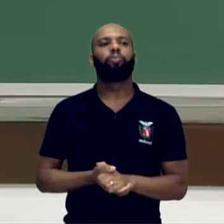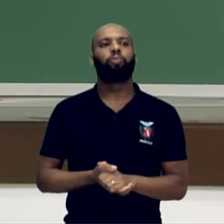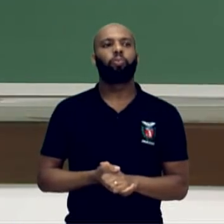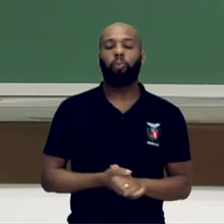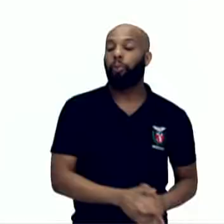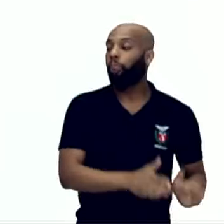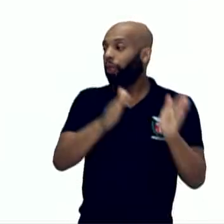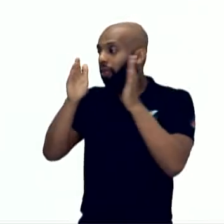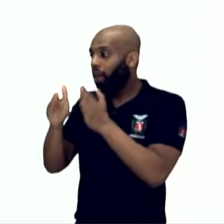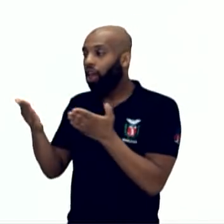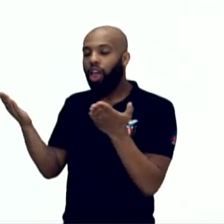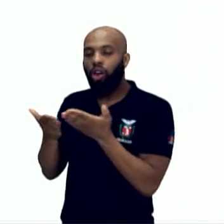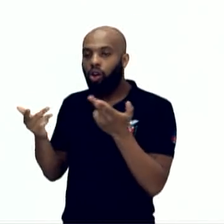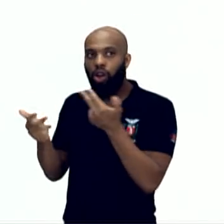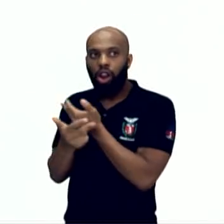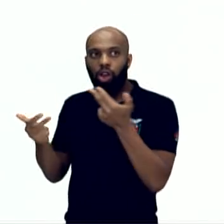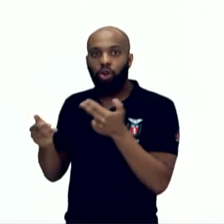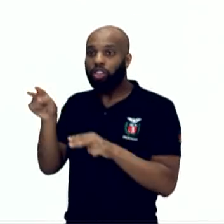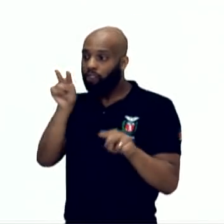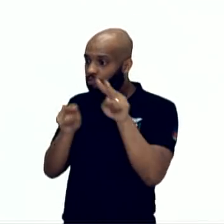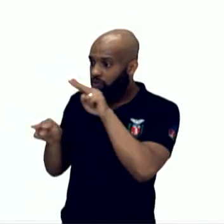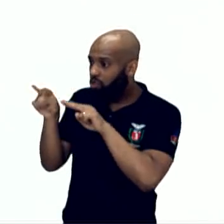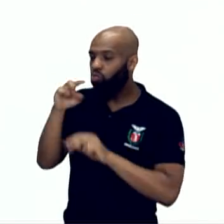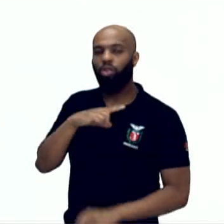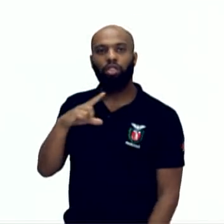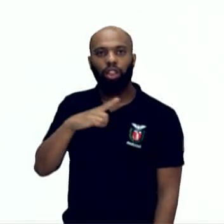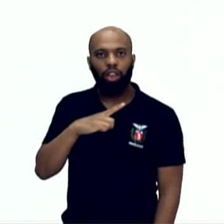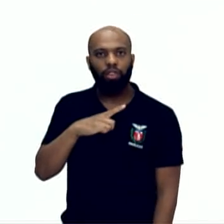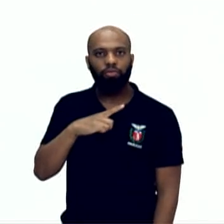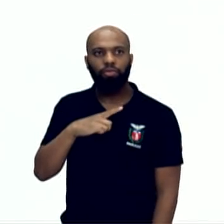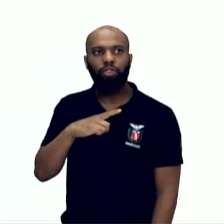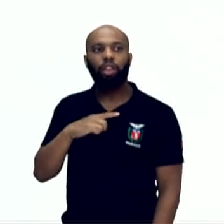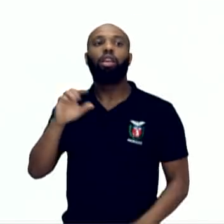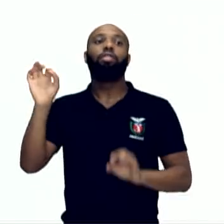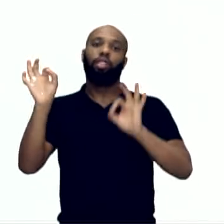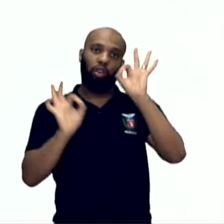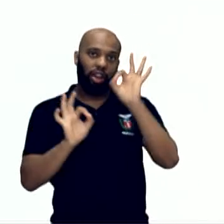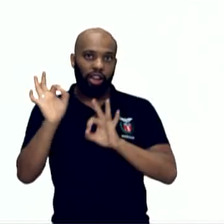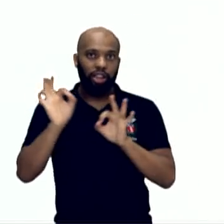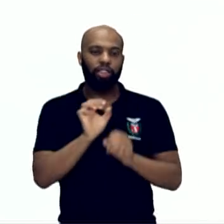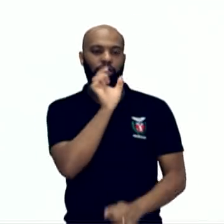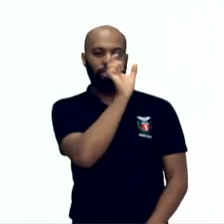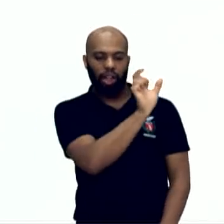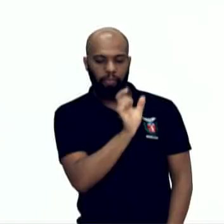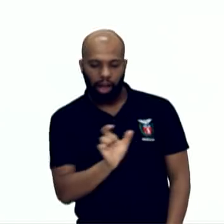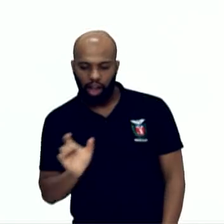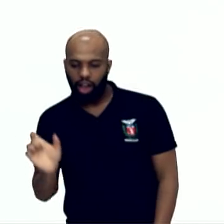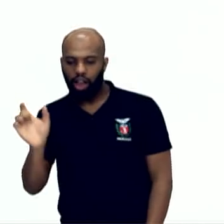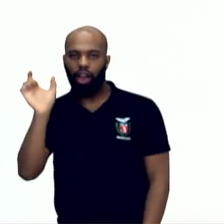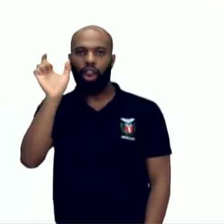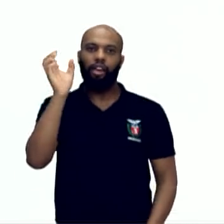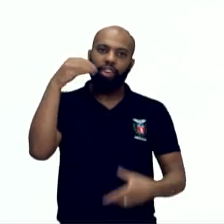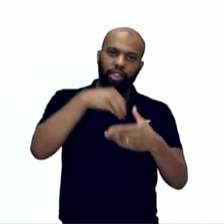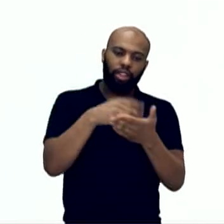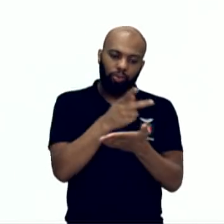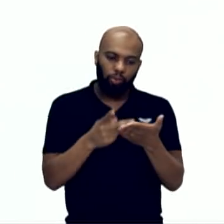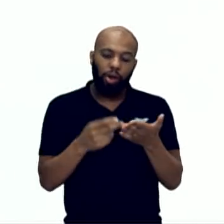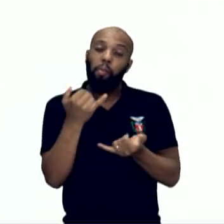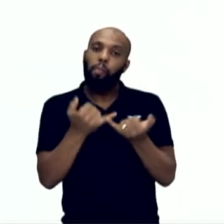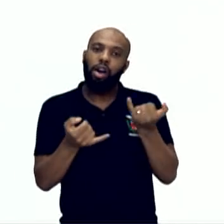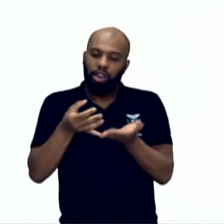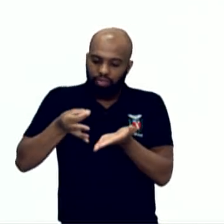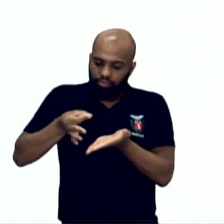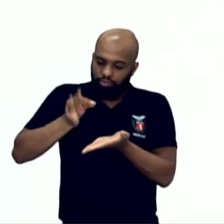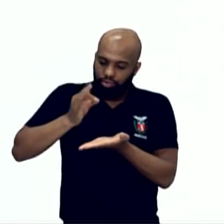E elementos visuais, o que são ali? A disposição das palavras no poema que imita uma